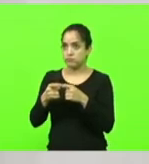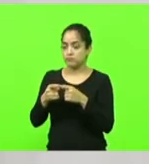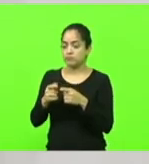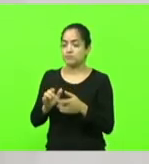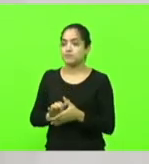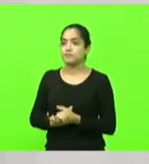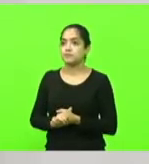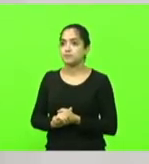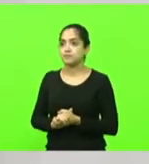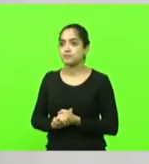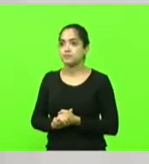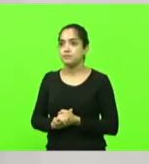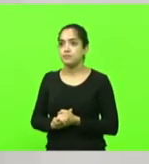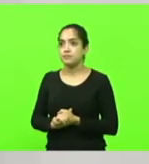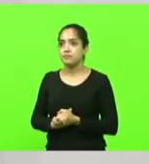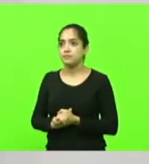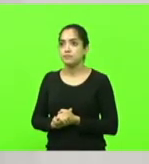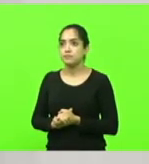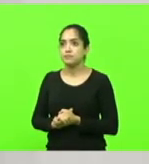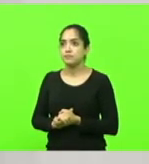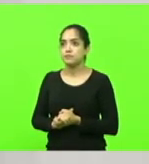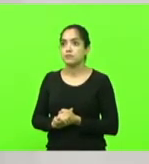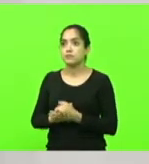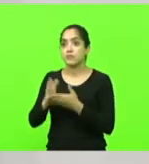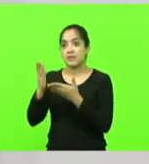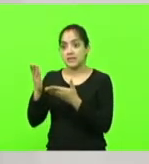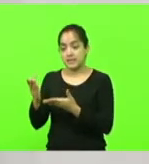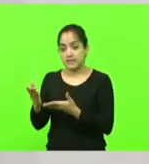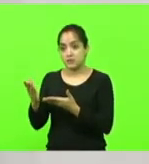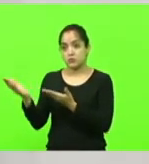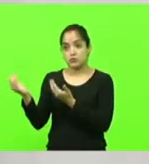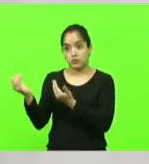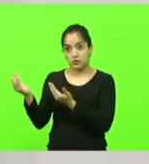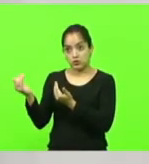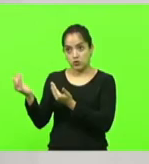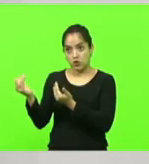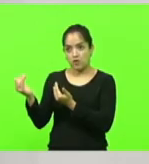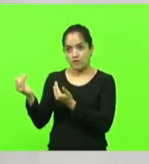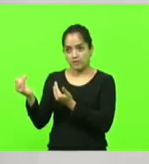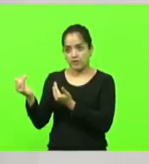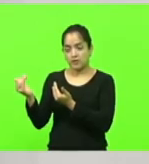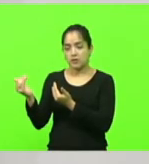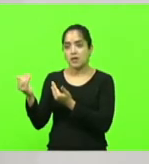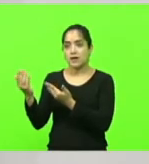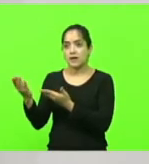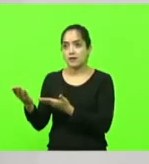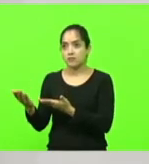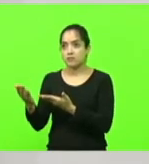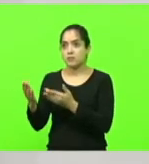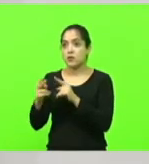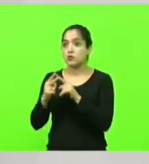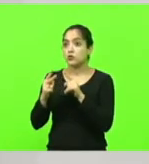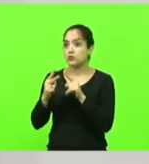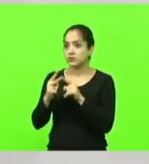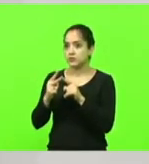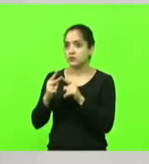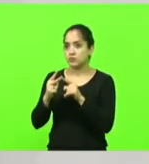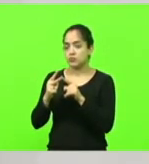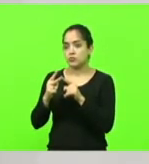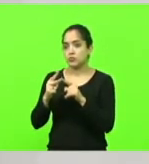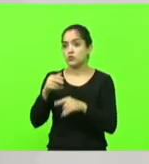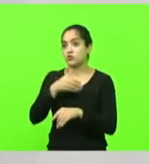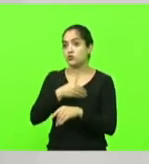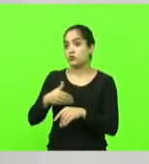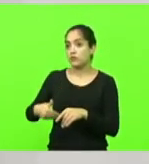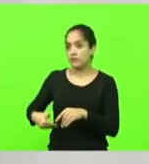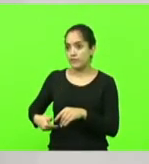oftalmologia em Madrid. Isso fez com que a juventude ele experimentasse os dois tipos de governo, né,